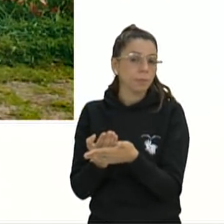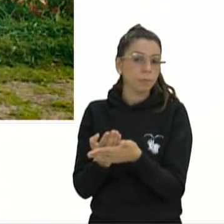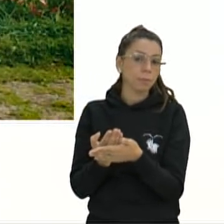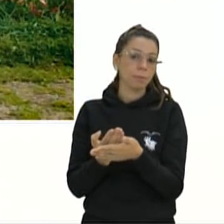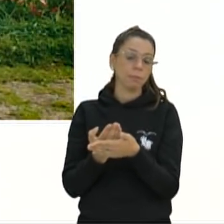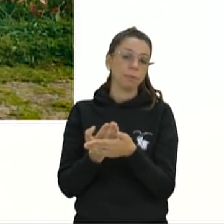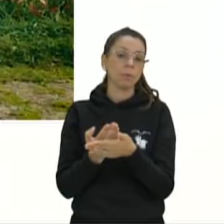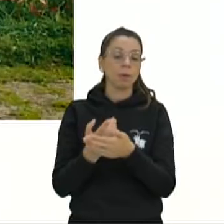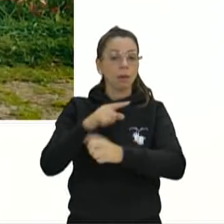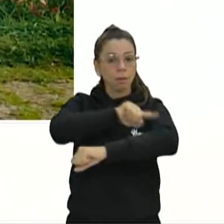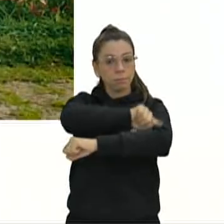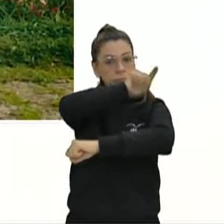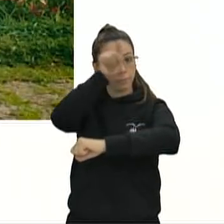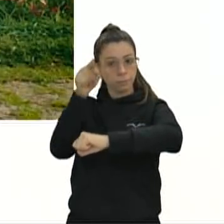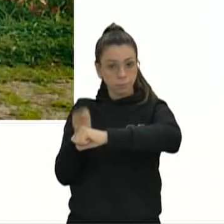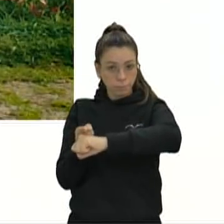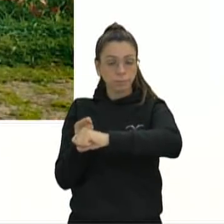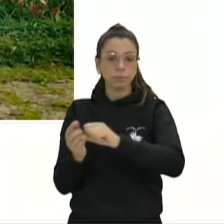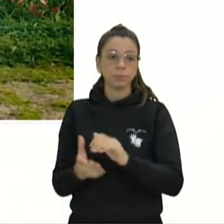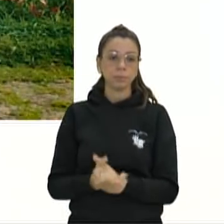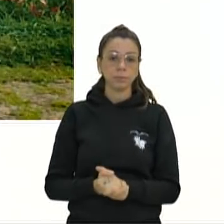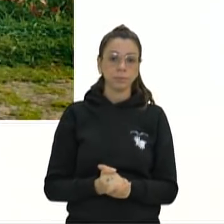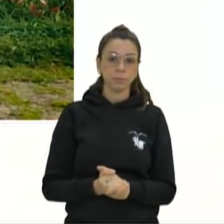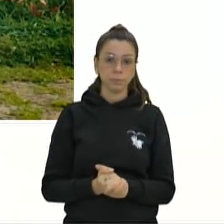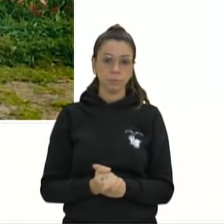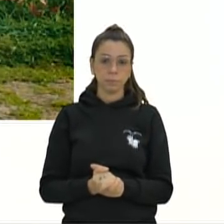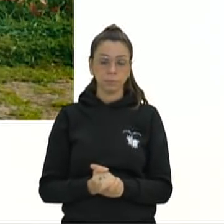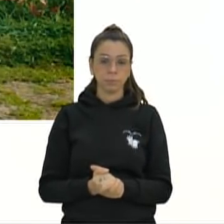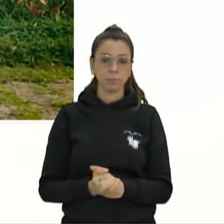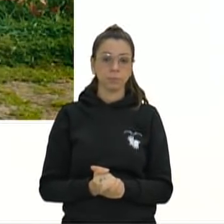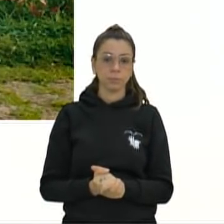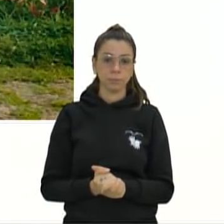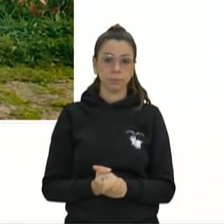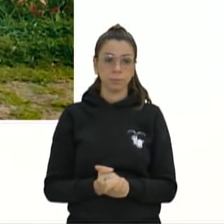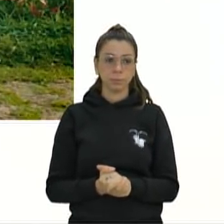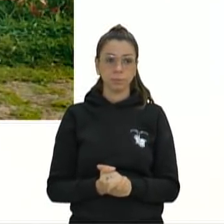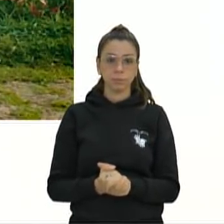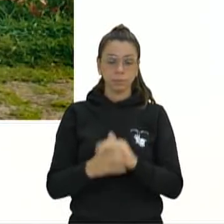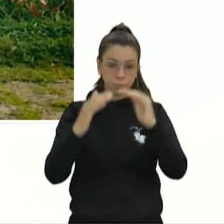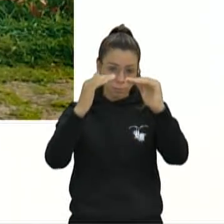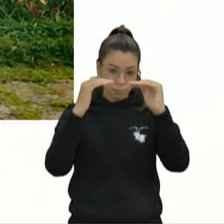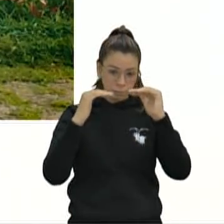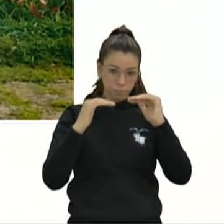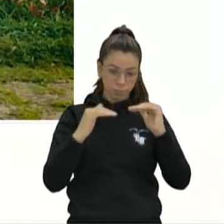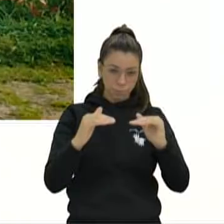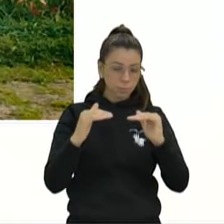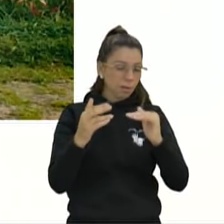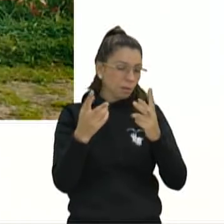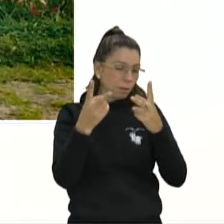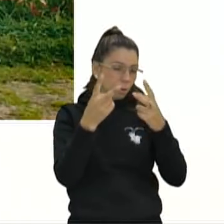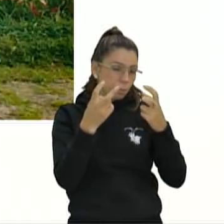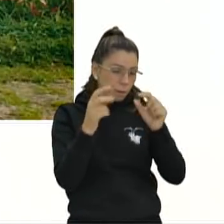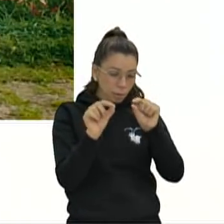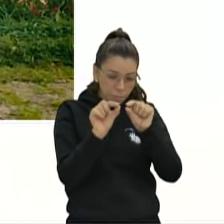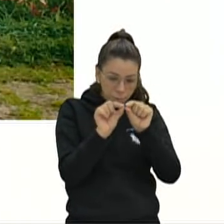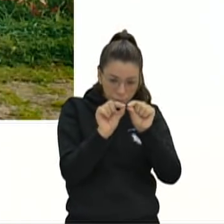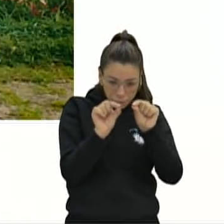dentro da circunferência. Mais um pouquinho abaixo você percebe